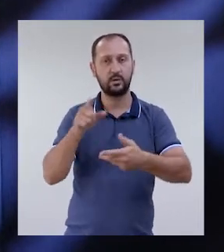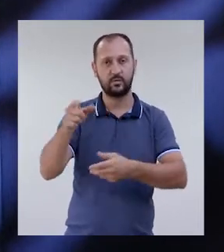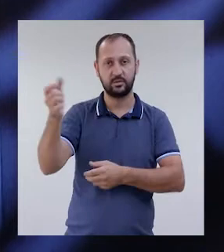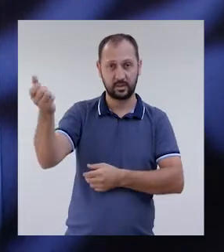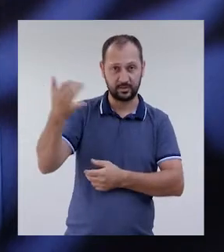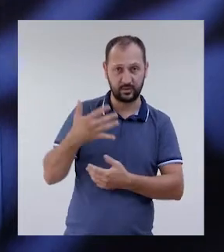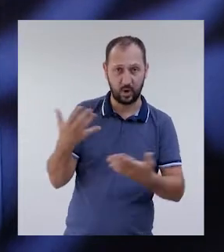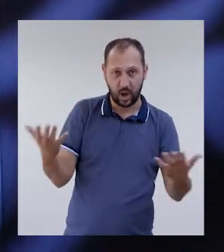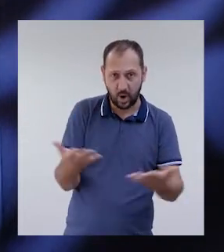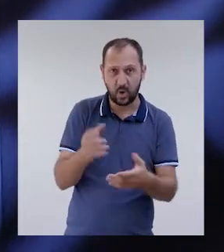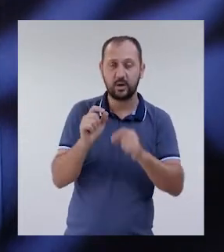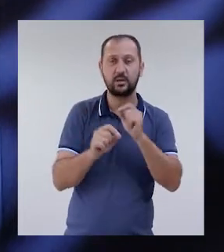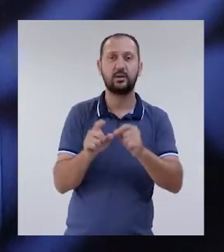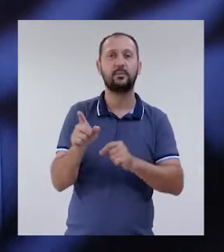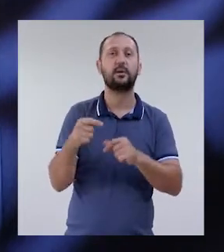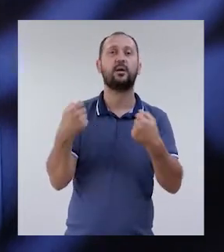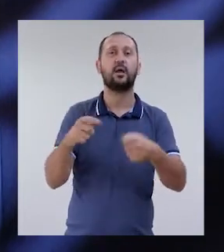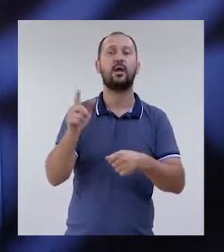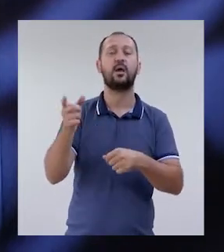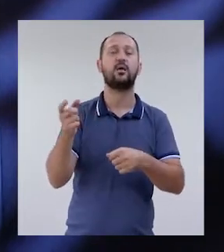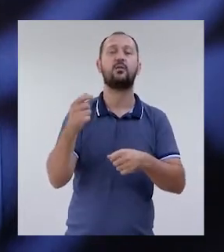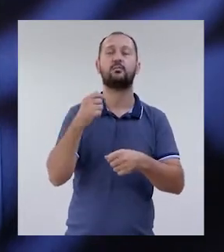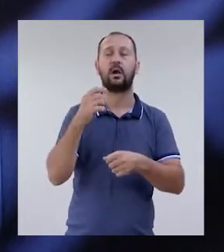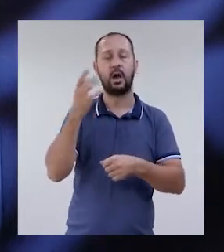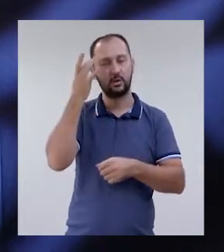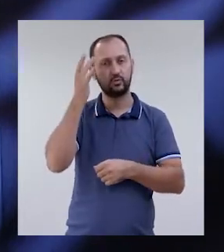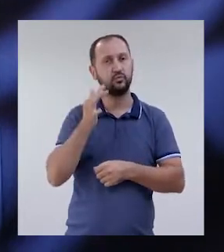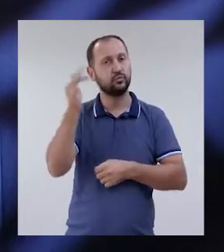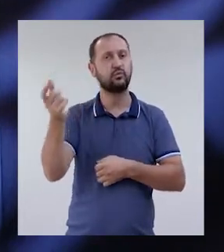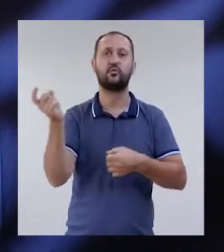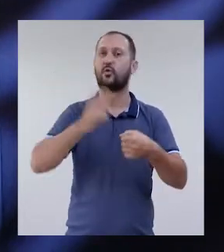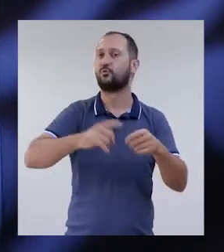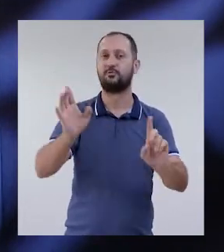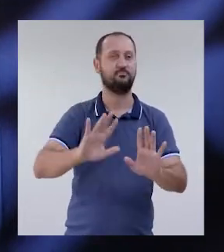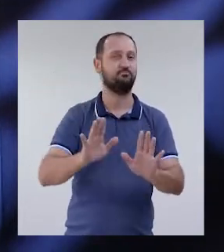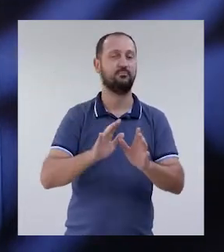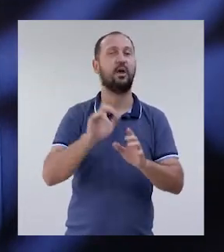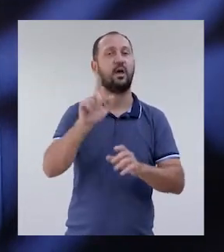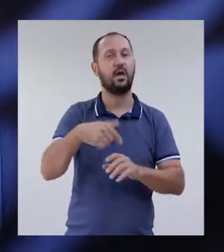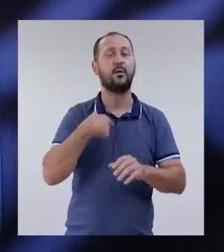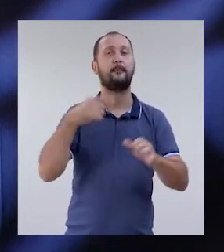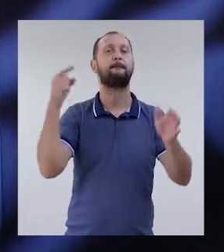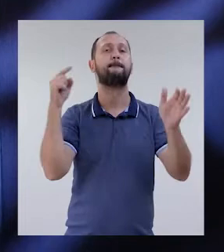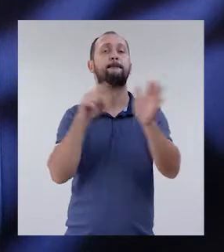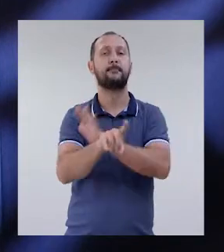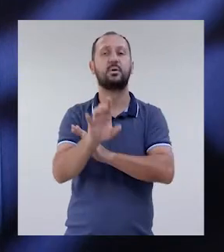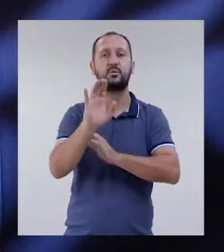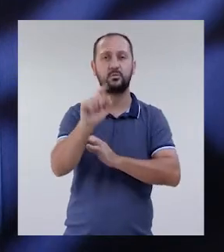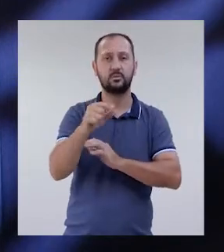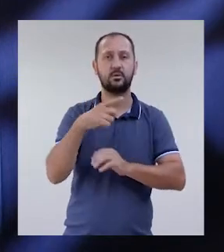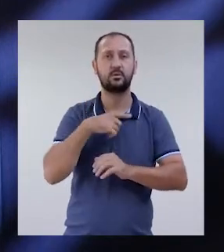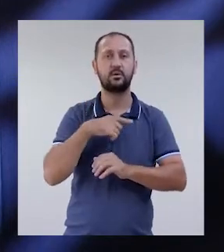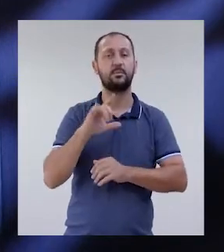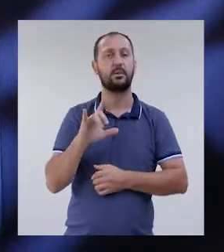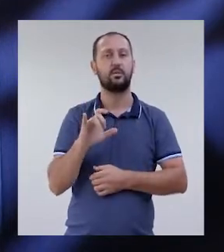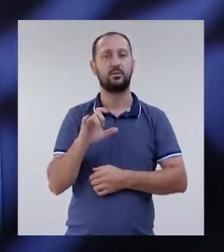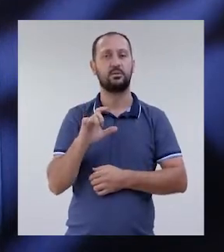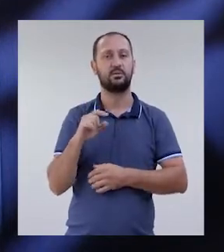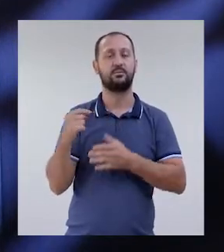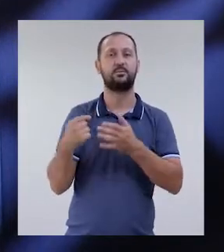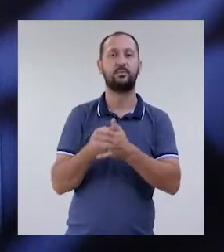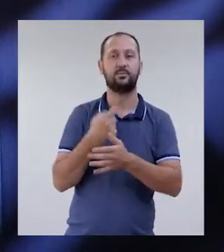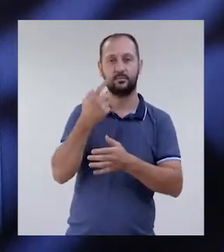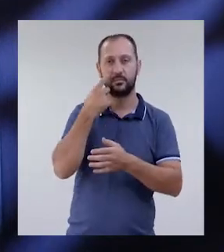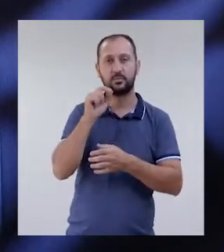o desembargador Alexandre falou que para ele é um caminho sem volta, eu particularmente concordo, é uma das perguntas que foram enviadas pelo nosso